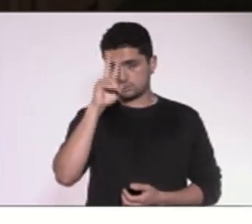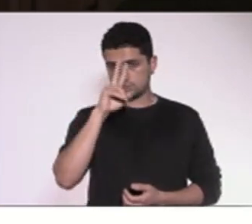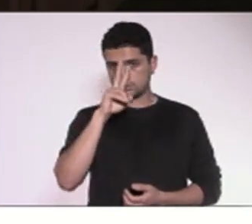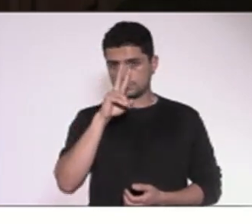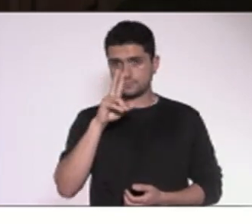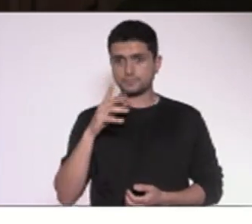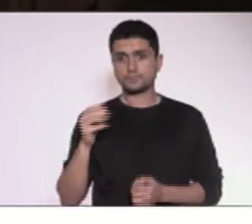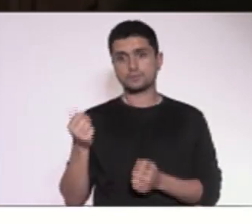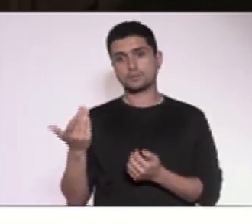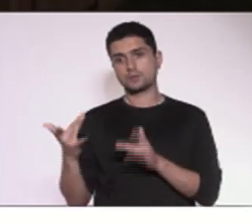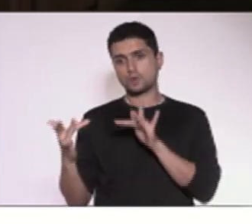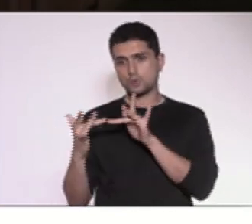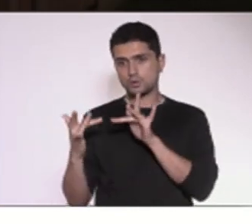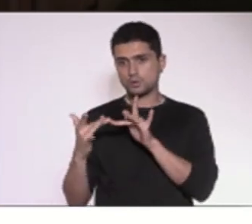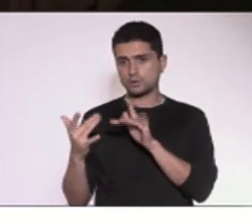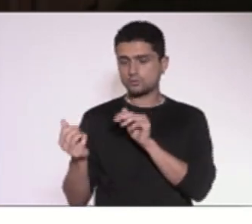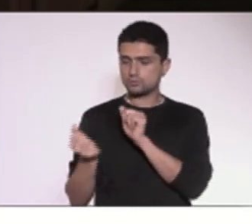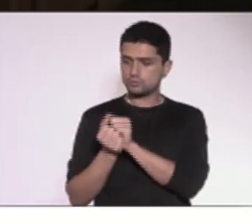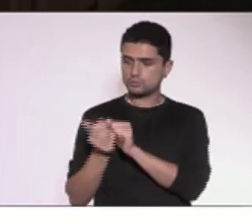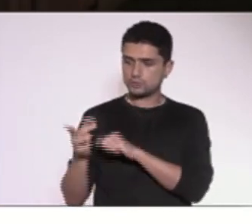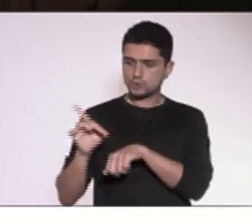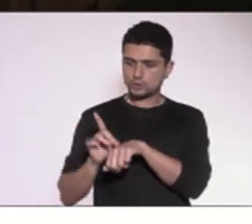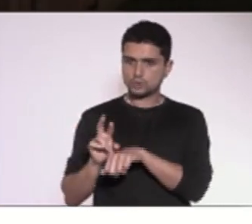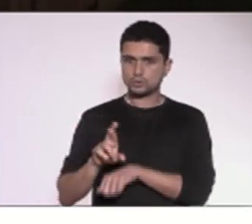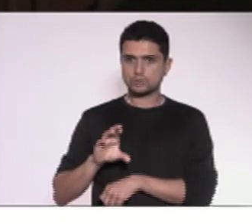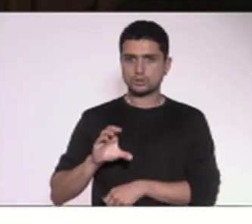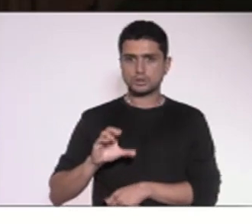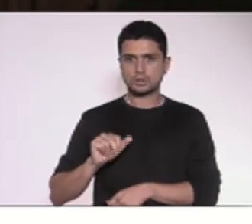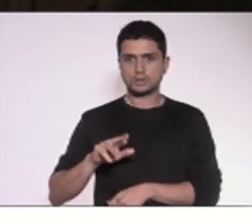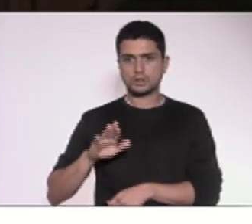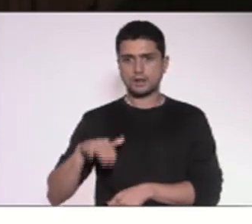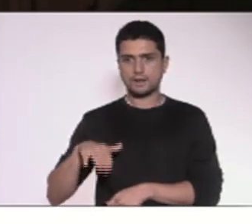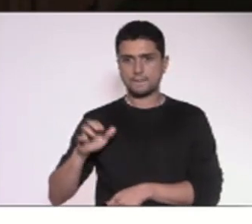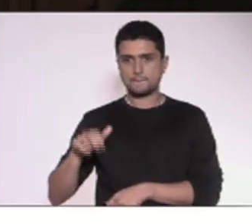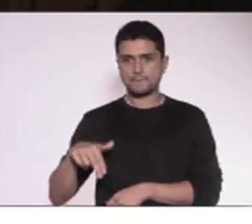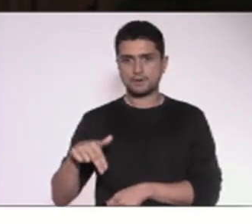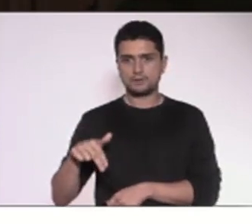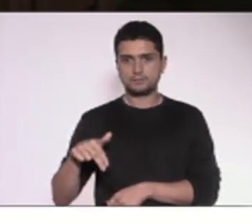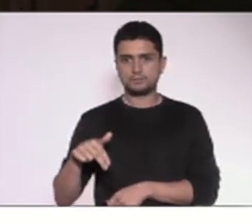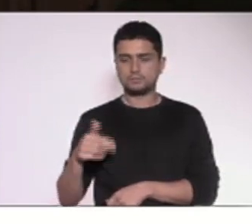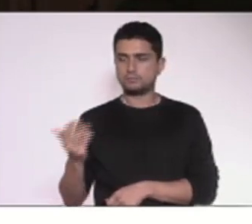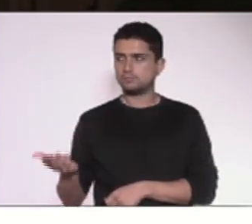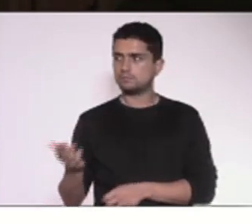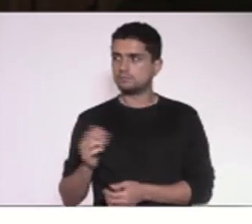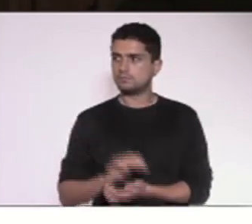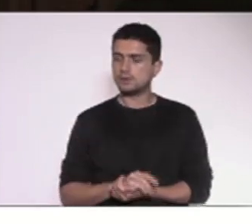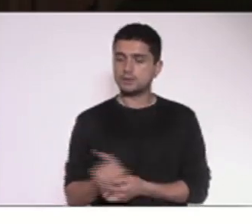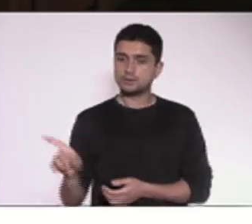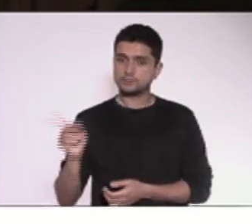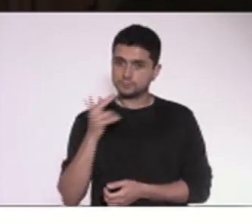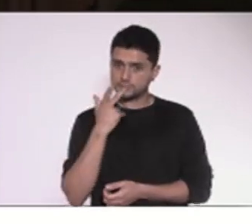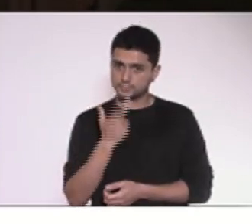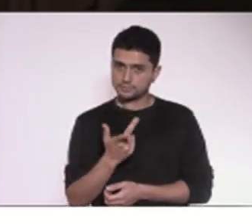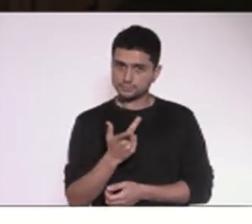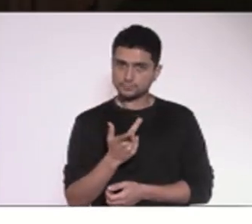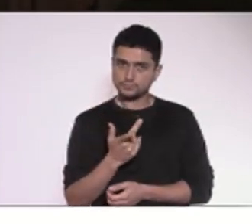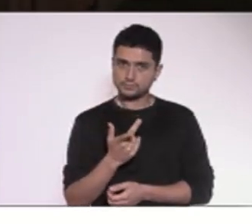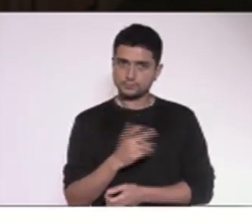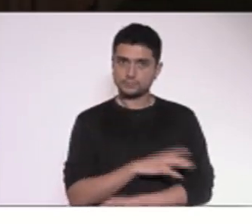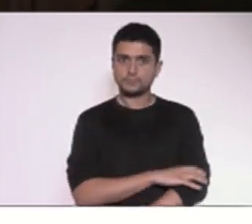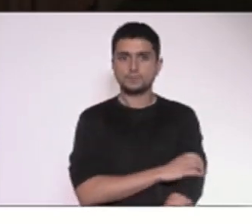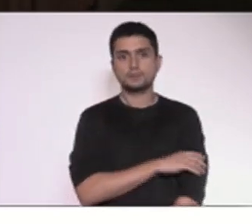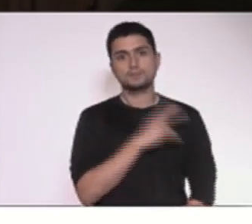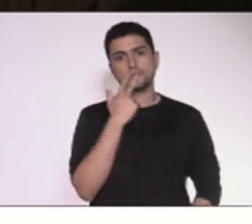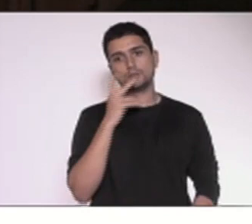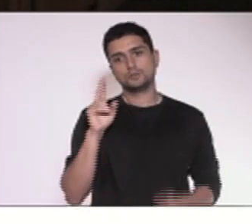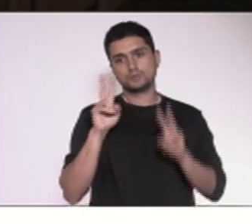doutora Carmen, que ela aqui não mencionou, quando se referiu a mim